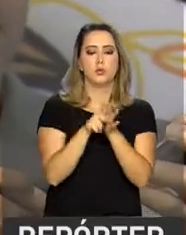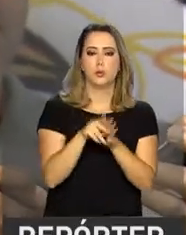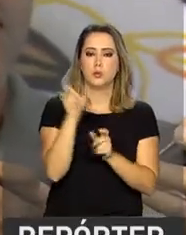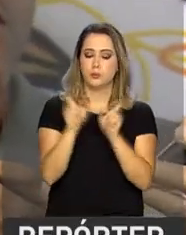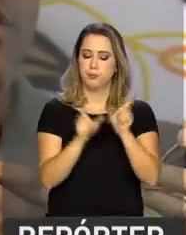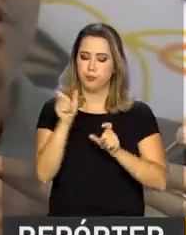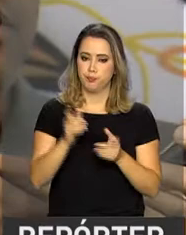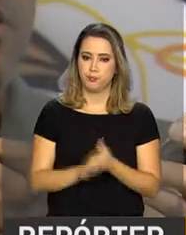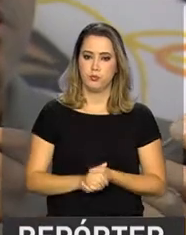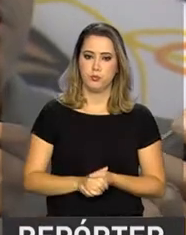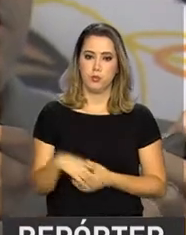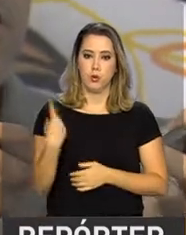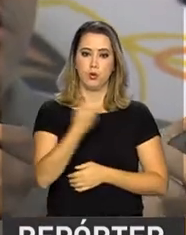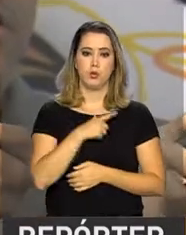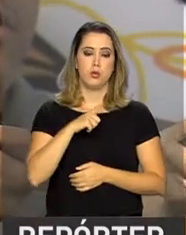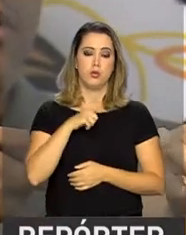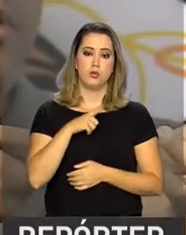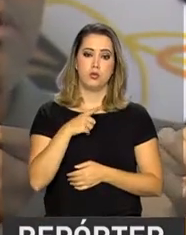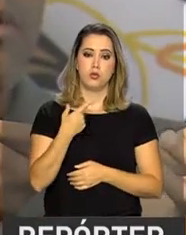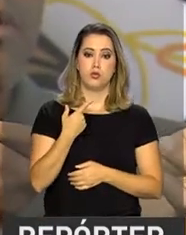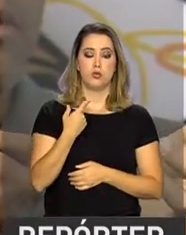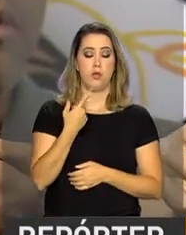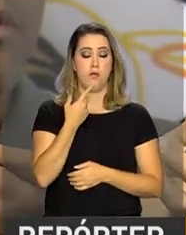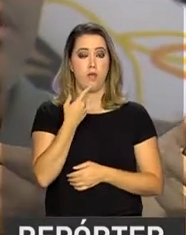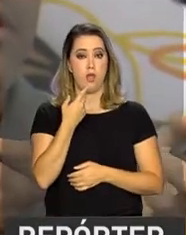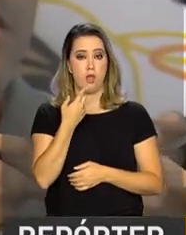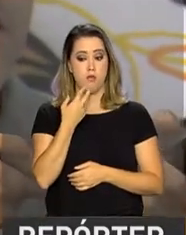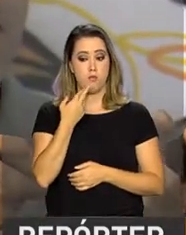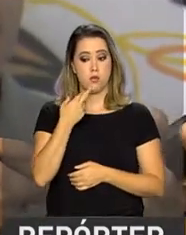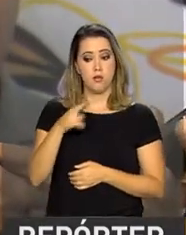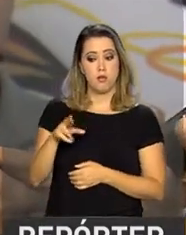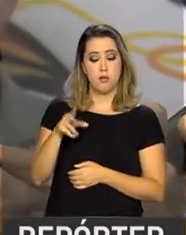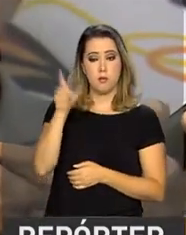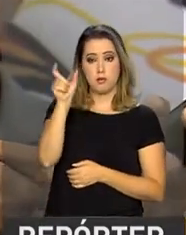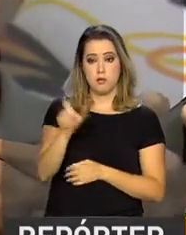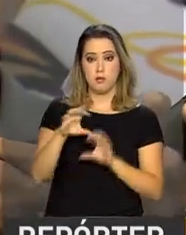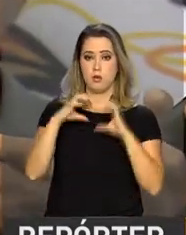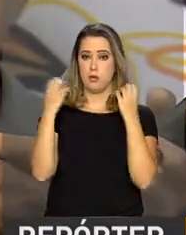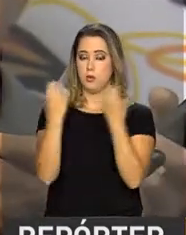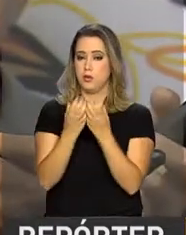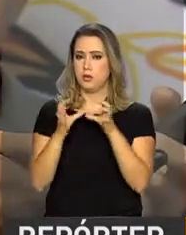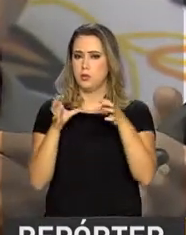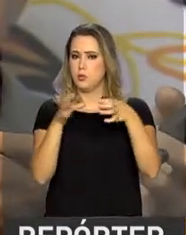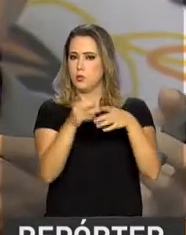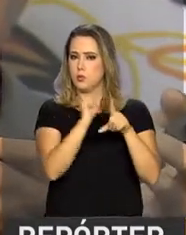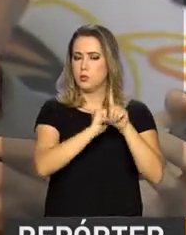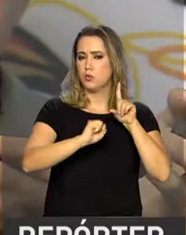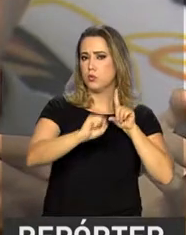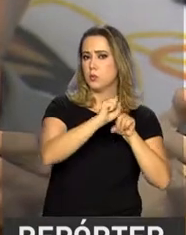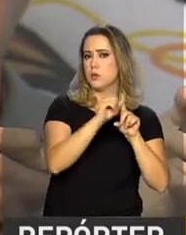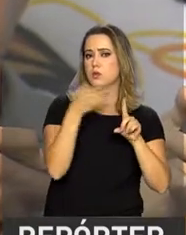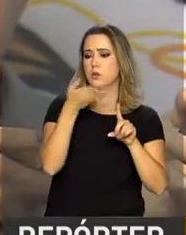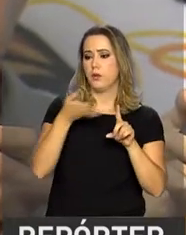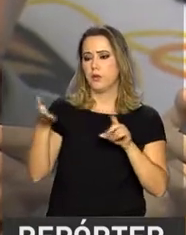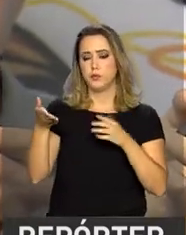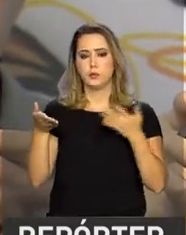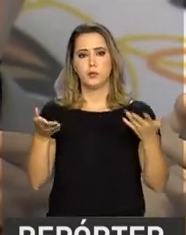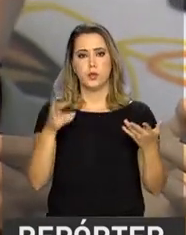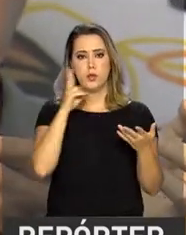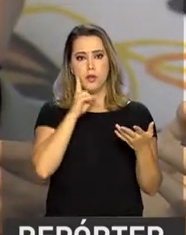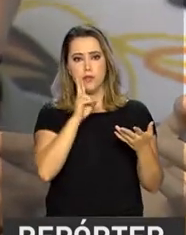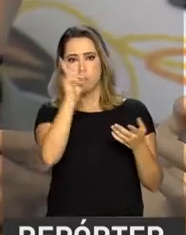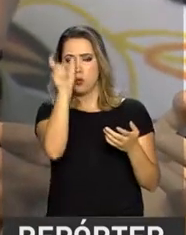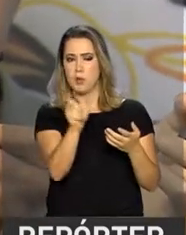Nós tivemos, além de relatos da comunidade e das organizações civis que estão no local, né, de que